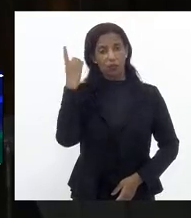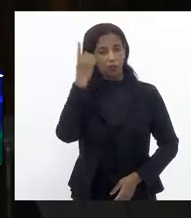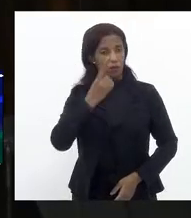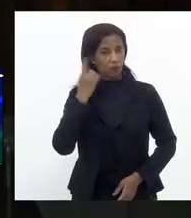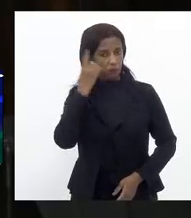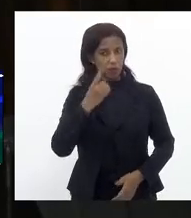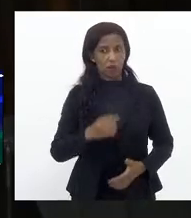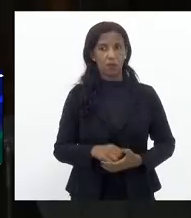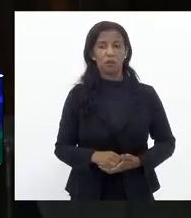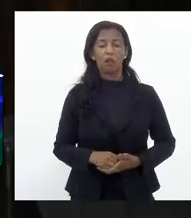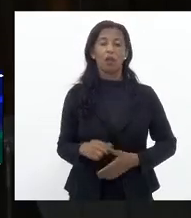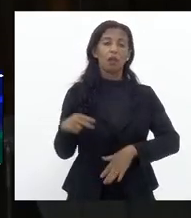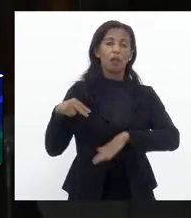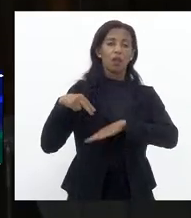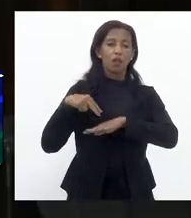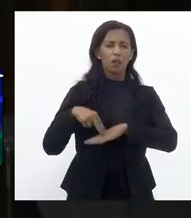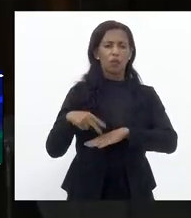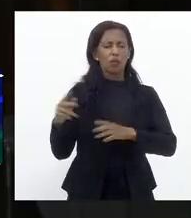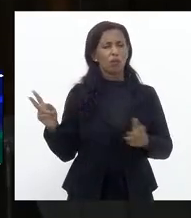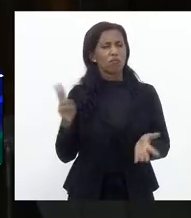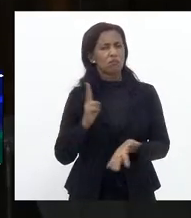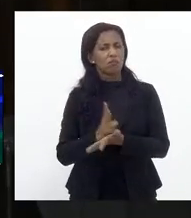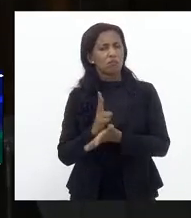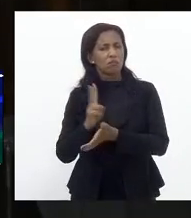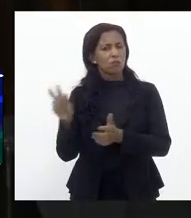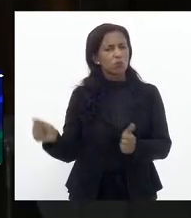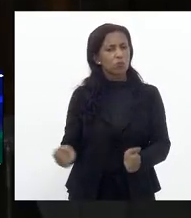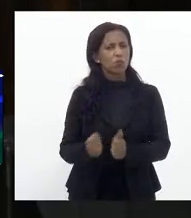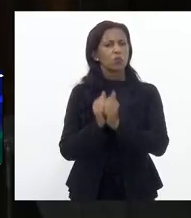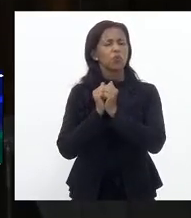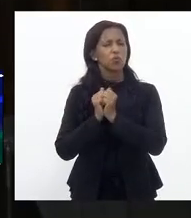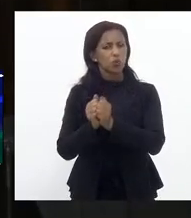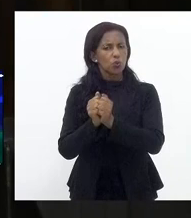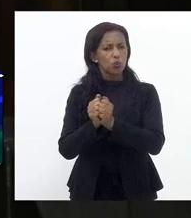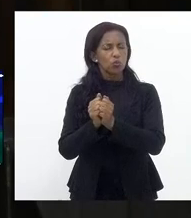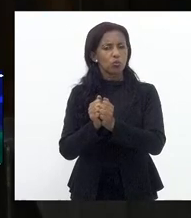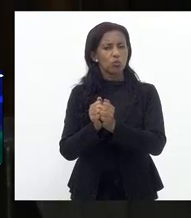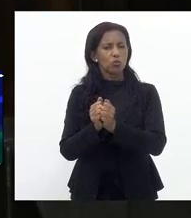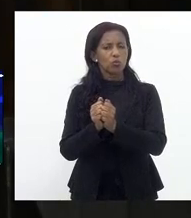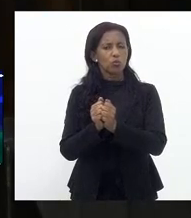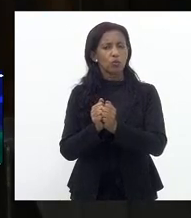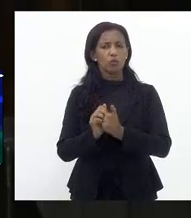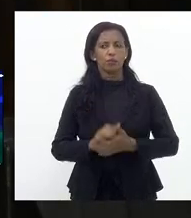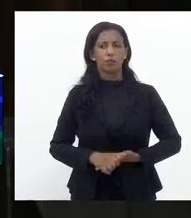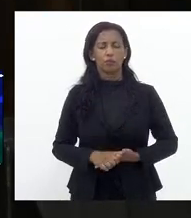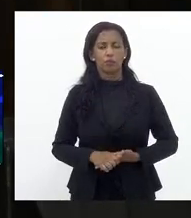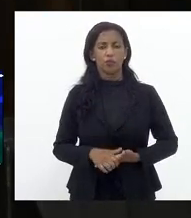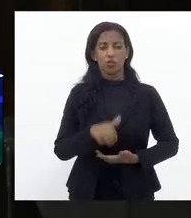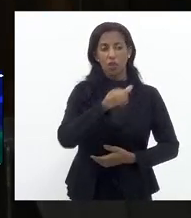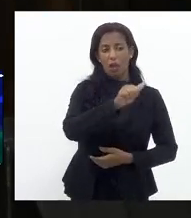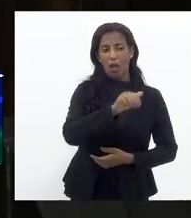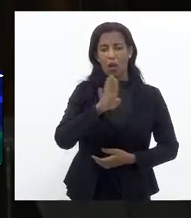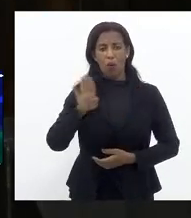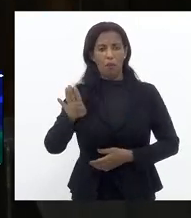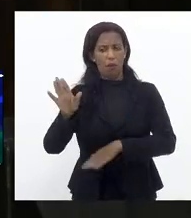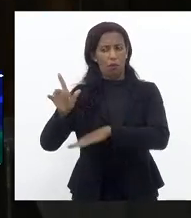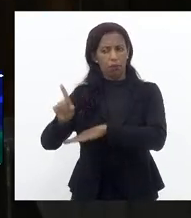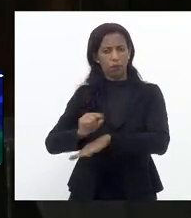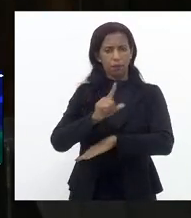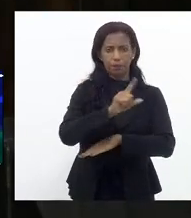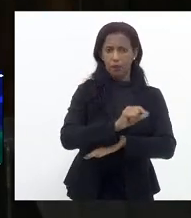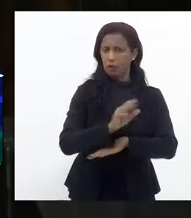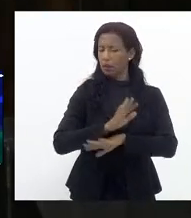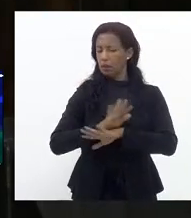eu vou lutar sempre, sem corrente ideológica, de A ou de B, mas